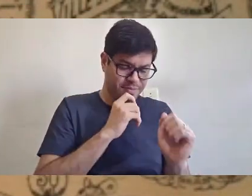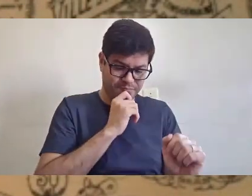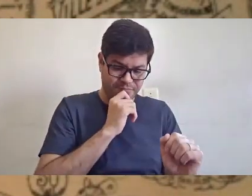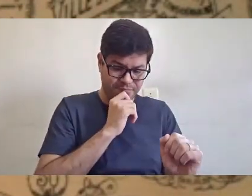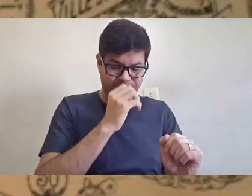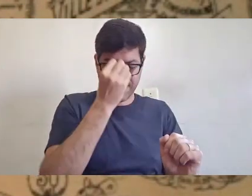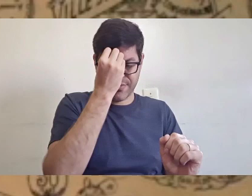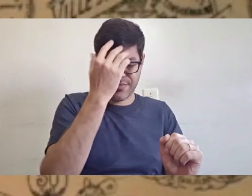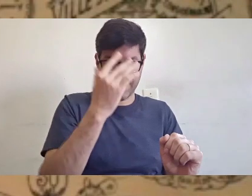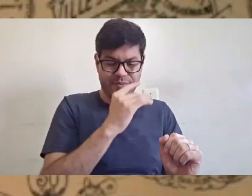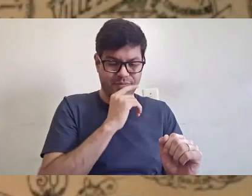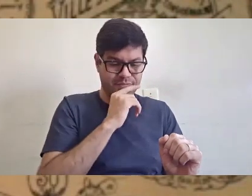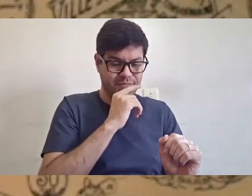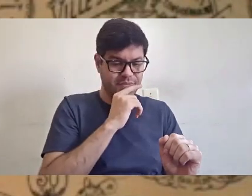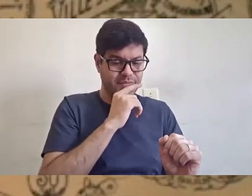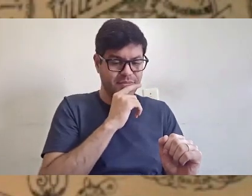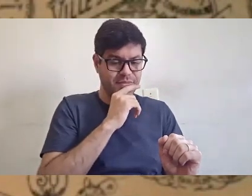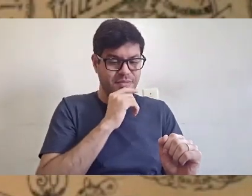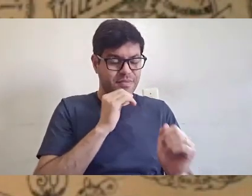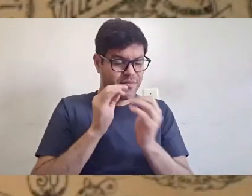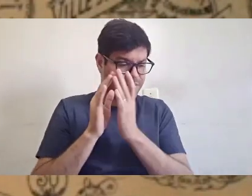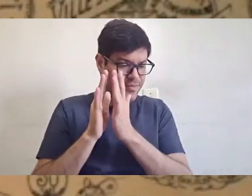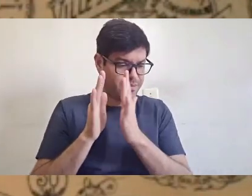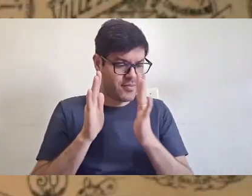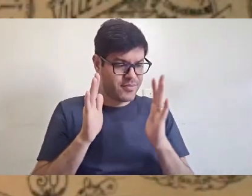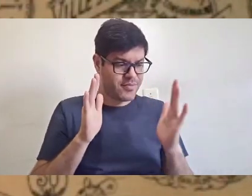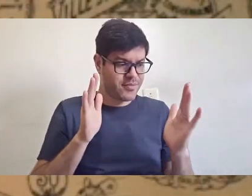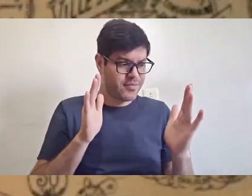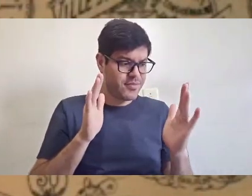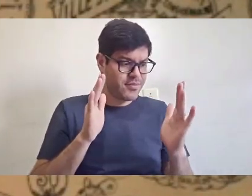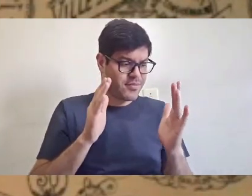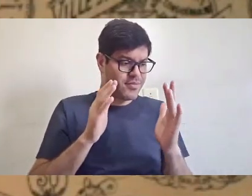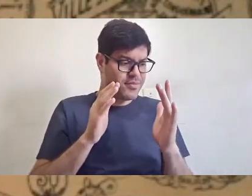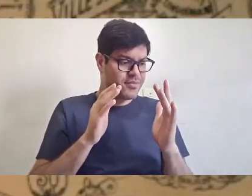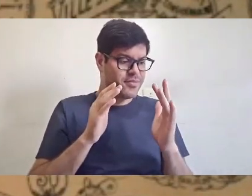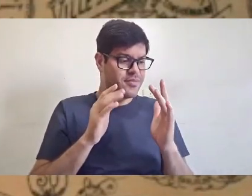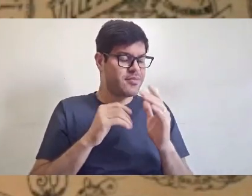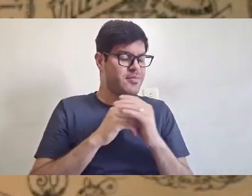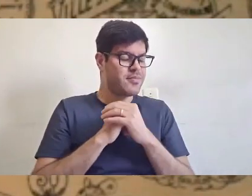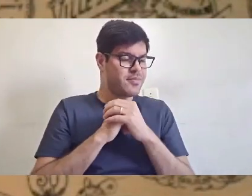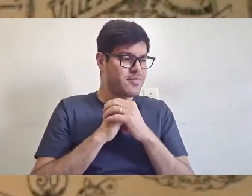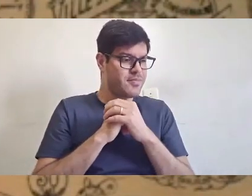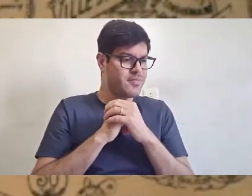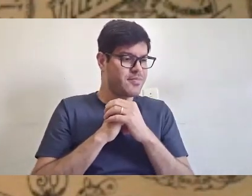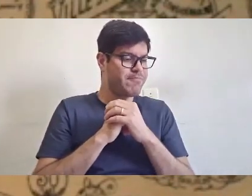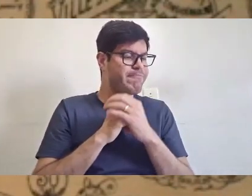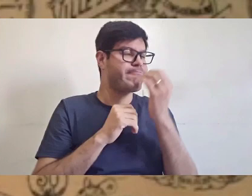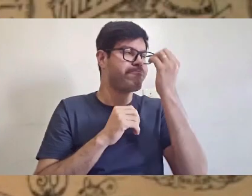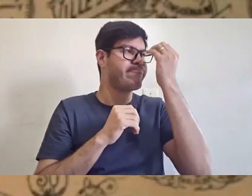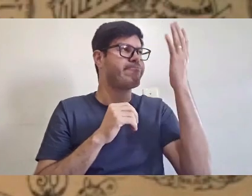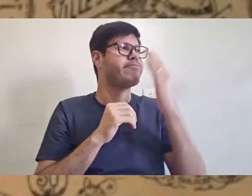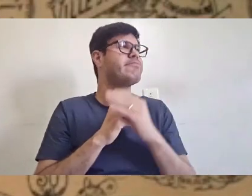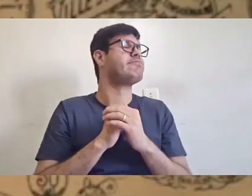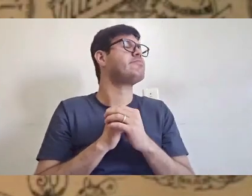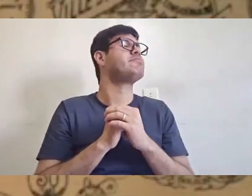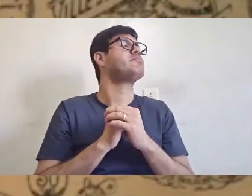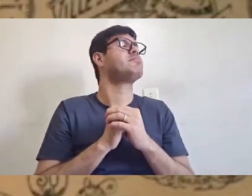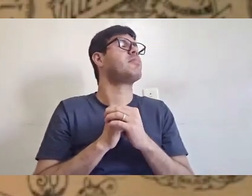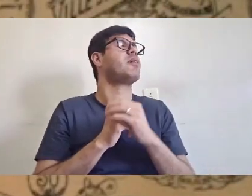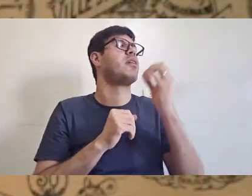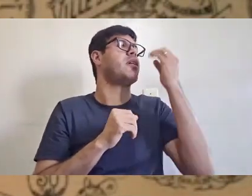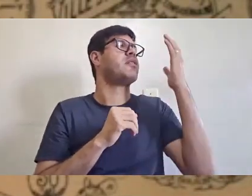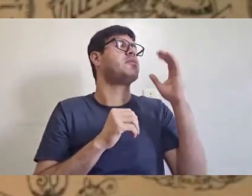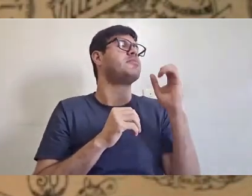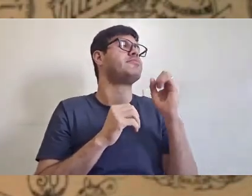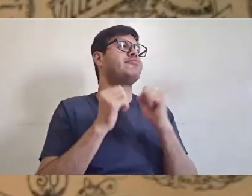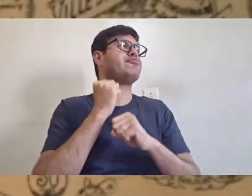E agora, Gil? Isso até agora há pouco tempo, não foi? Até depois de prefeito eu andei trabalhando lá na Jornal